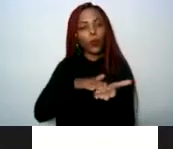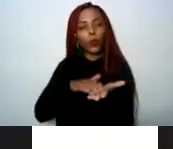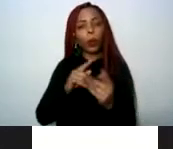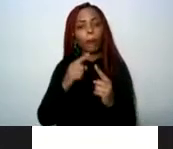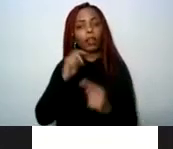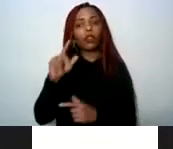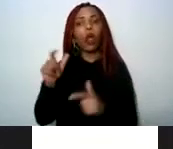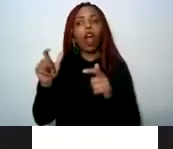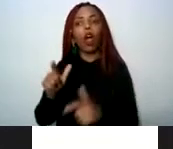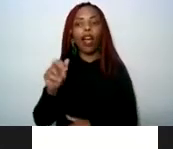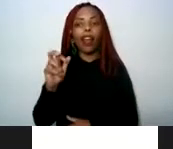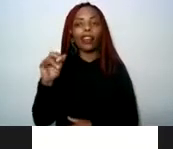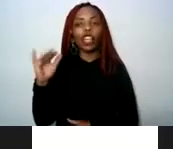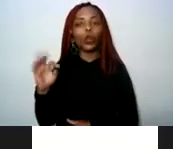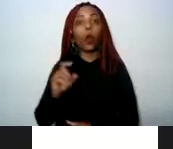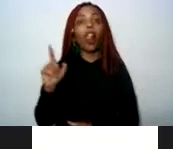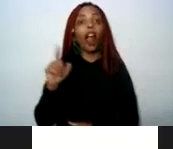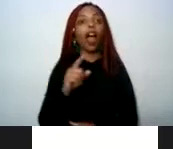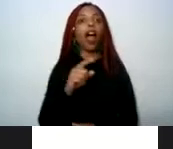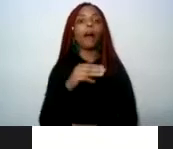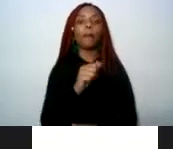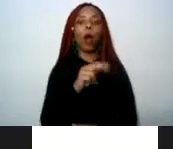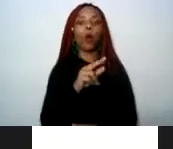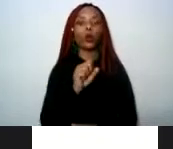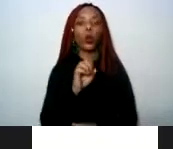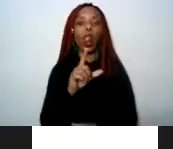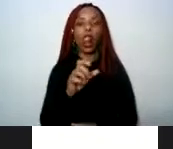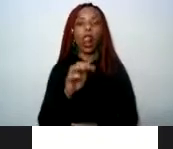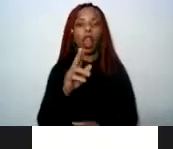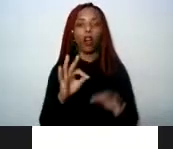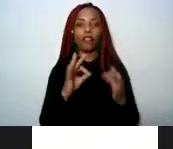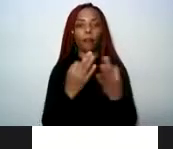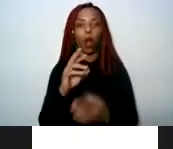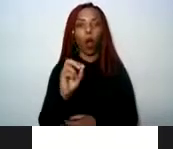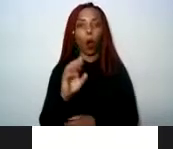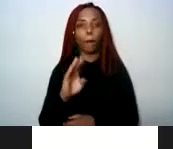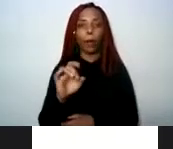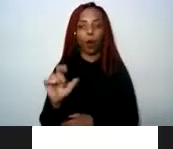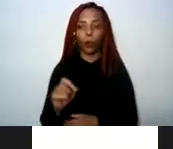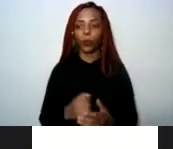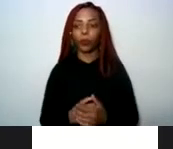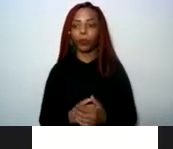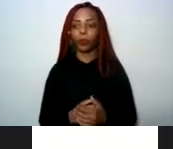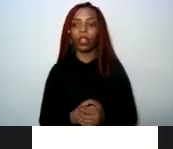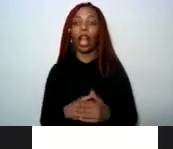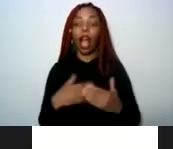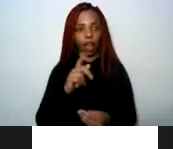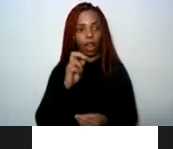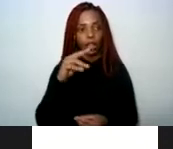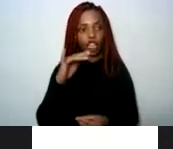do mausoléu da família Robel então é uma textura que ela aplicou que ela pegou do granito e aplicou para o concreto